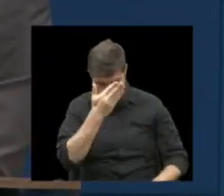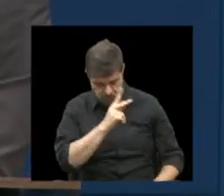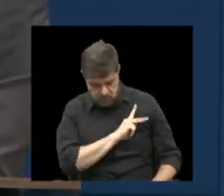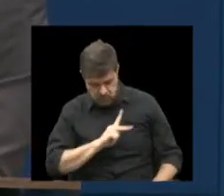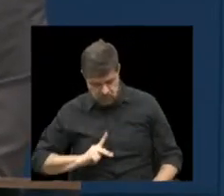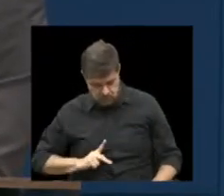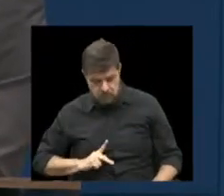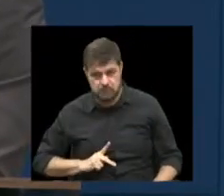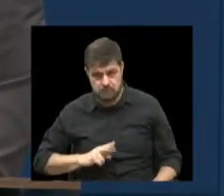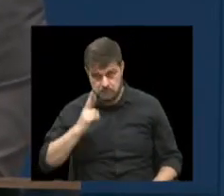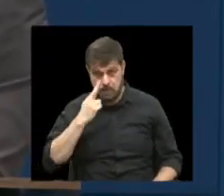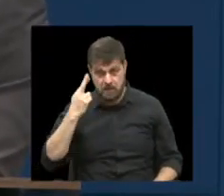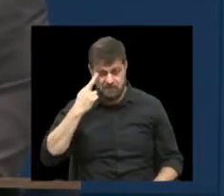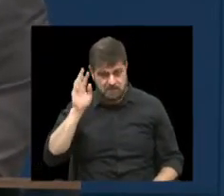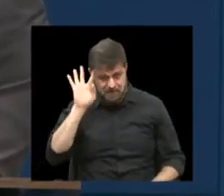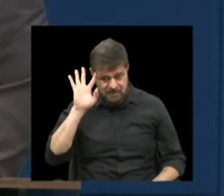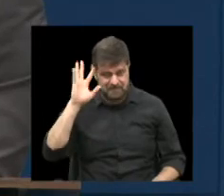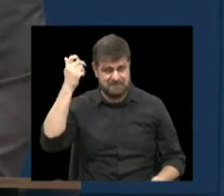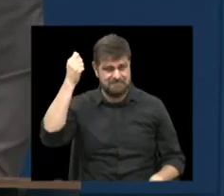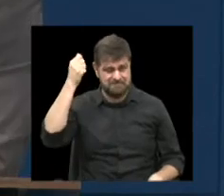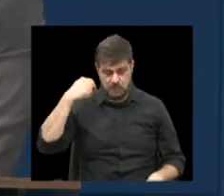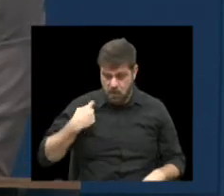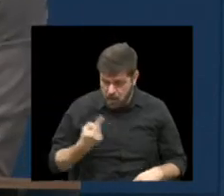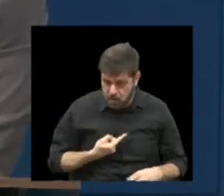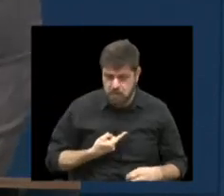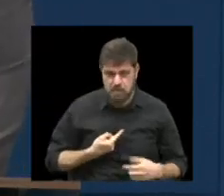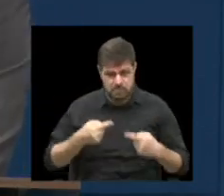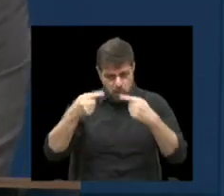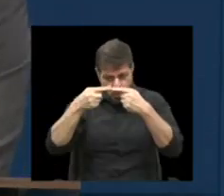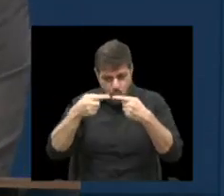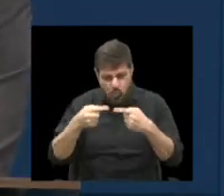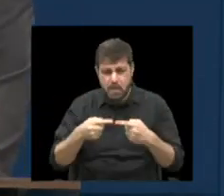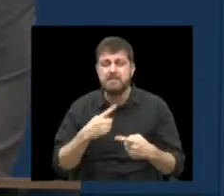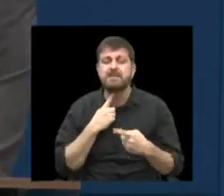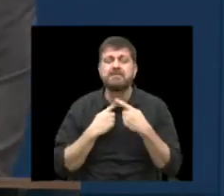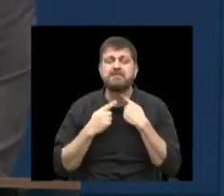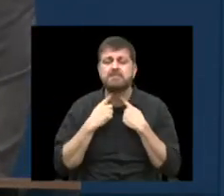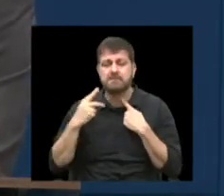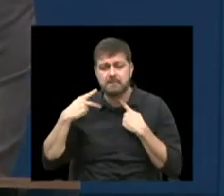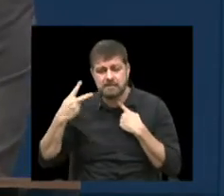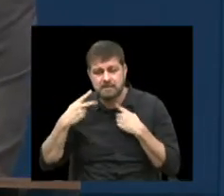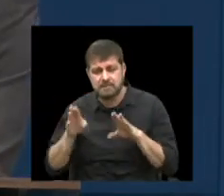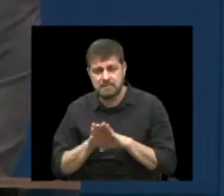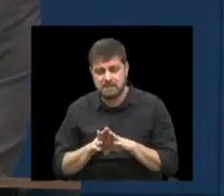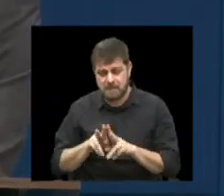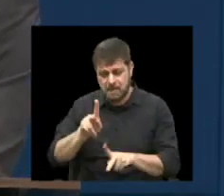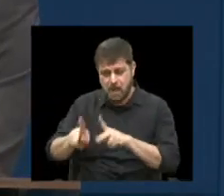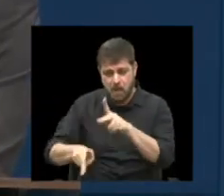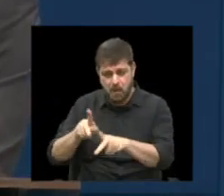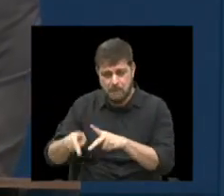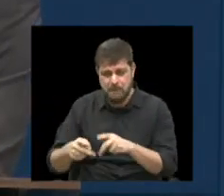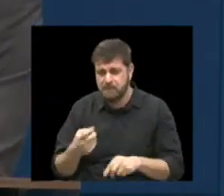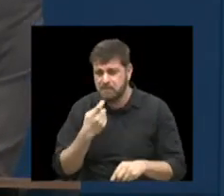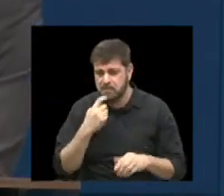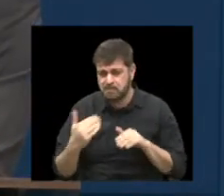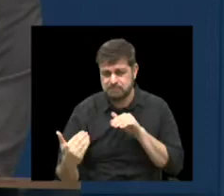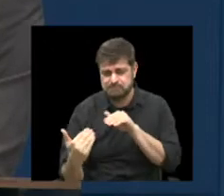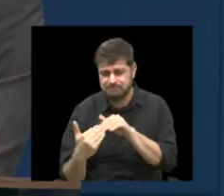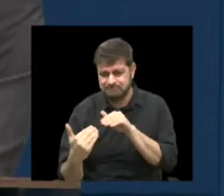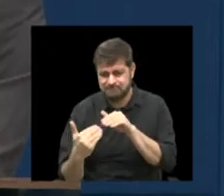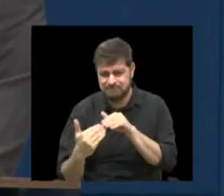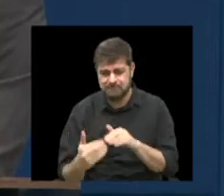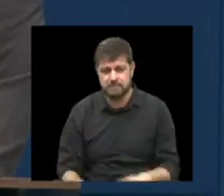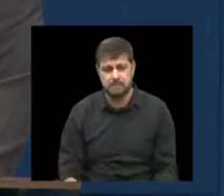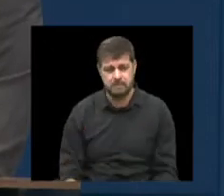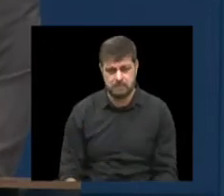decisão que representa os nossos anseios, os anseios das pessoas desta casa e